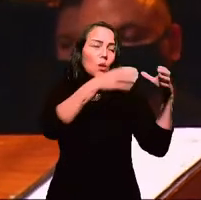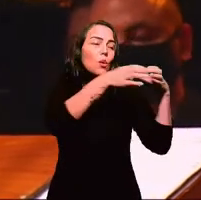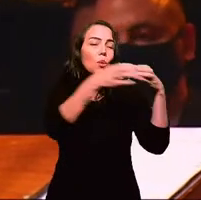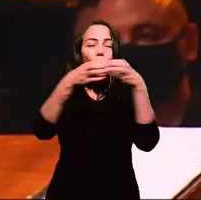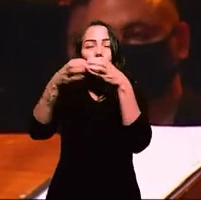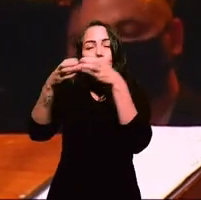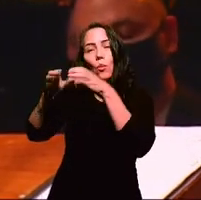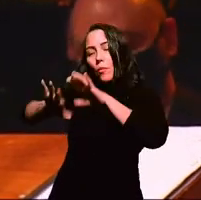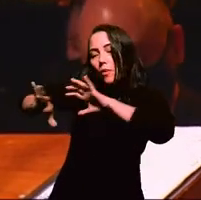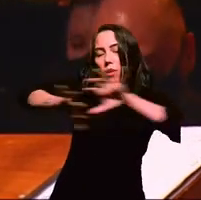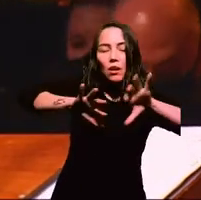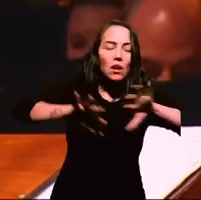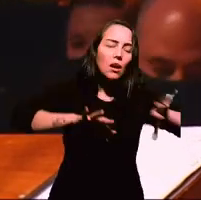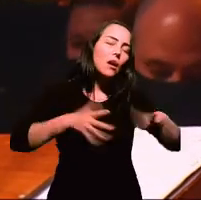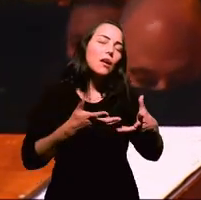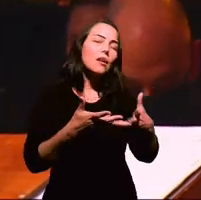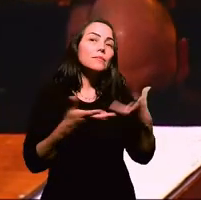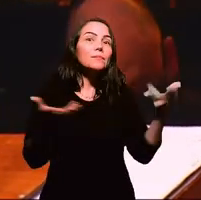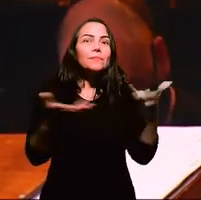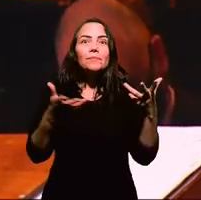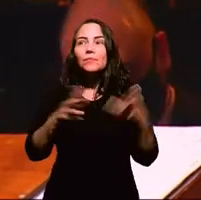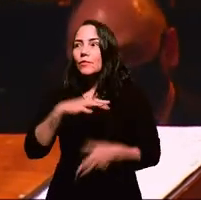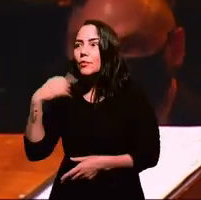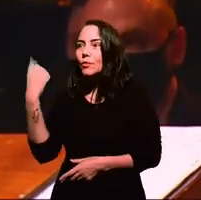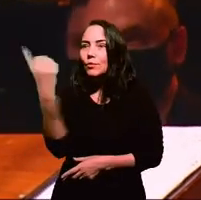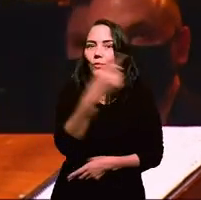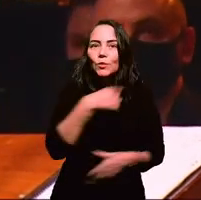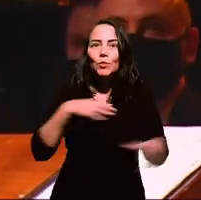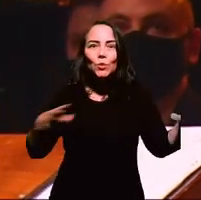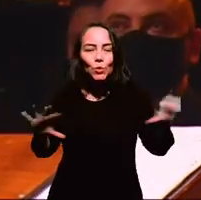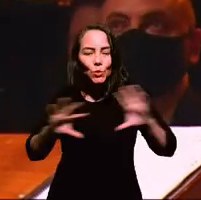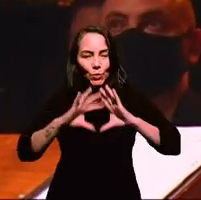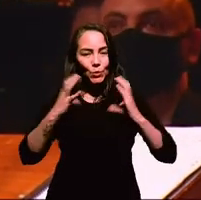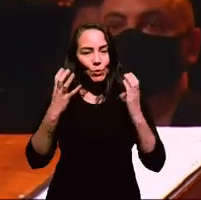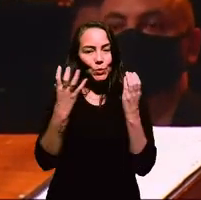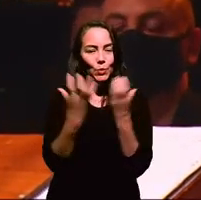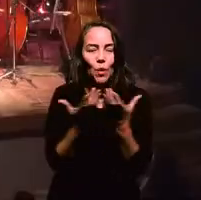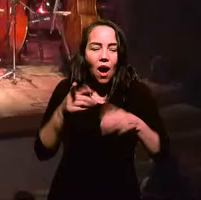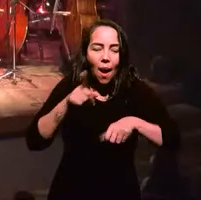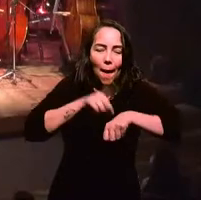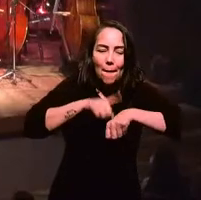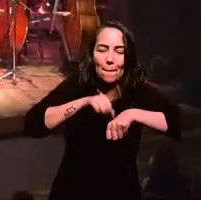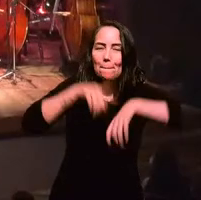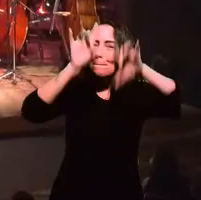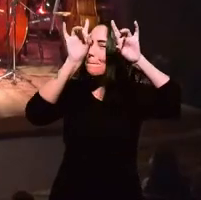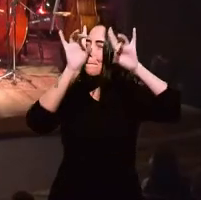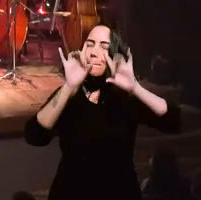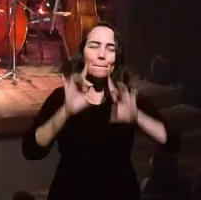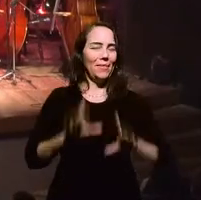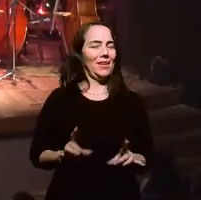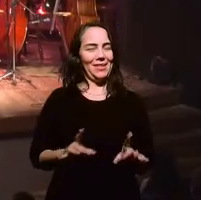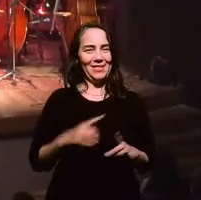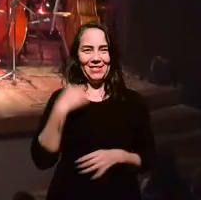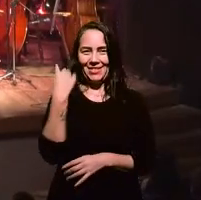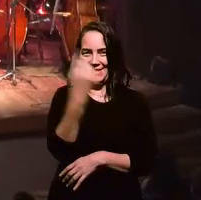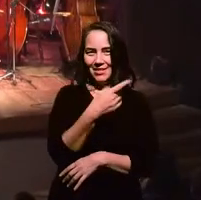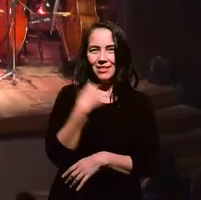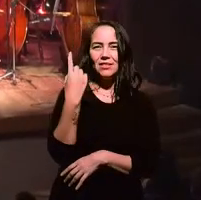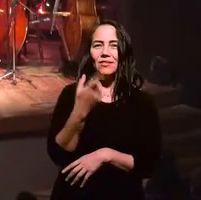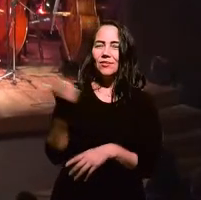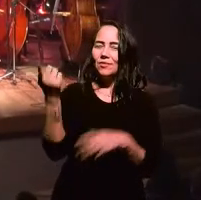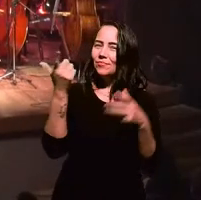ou grupos de música de câmara, etc. Então, hoje, para nós, é realmente um momento muito especial. Todos nós